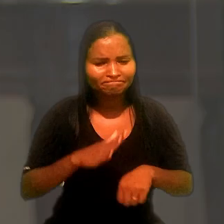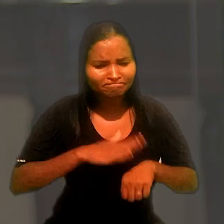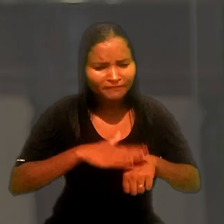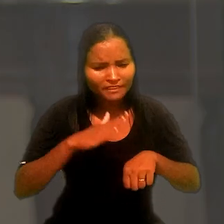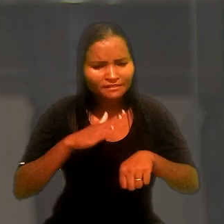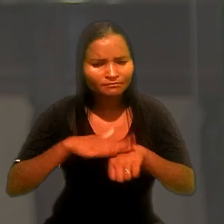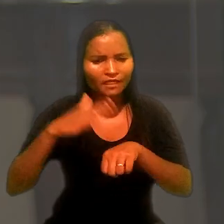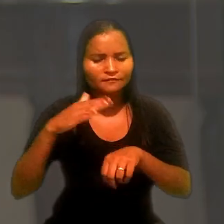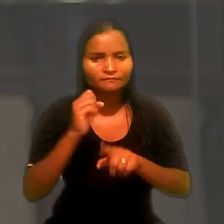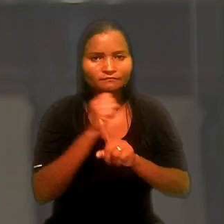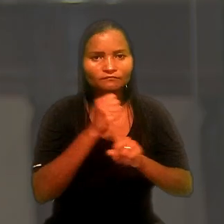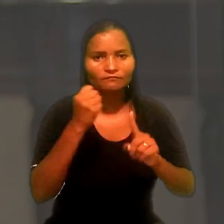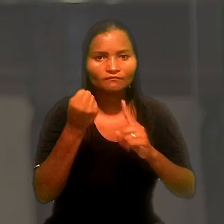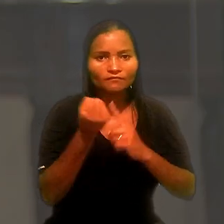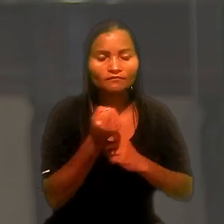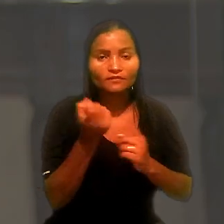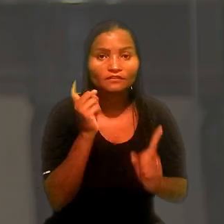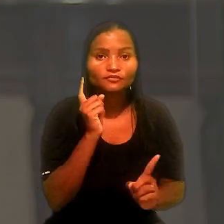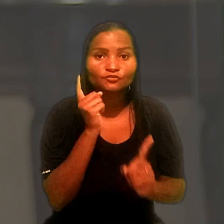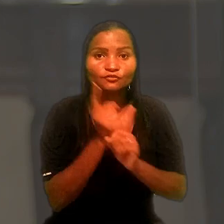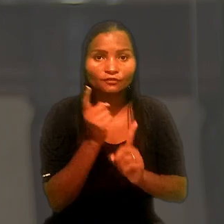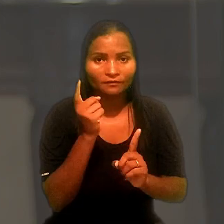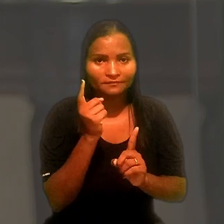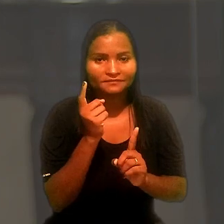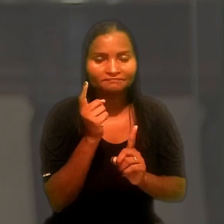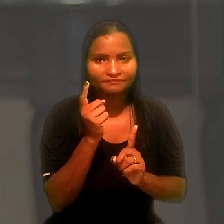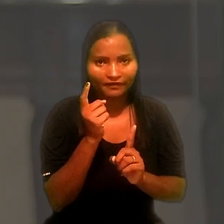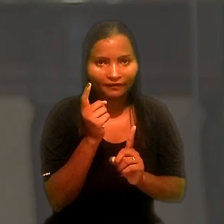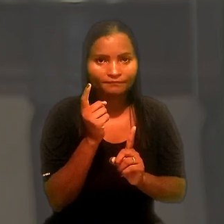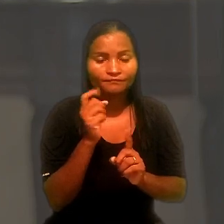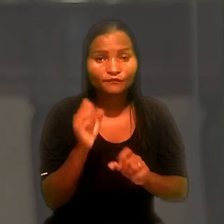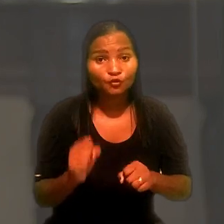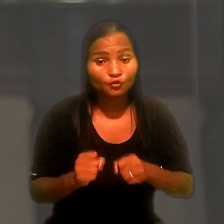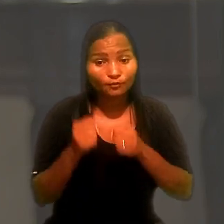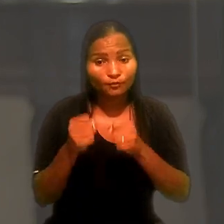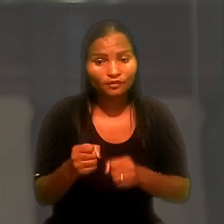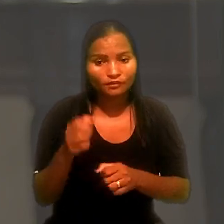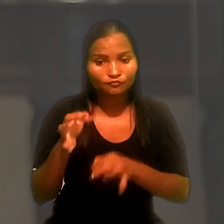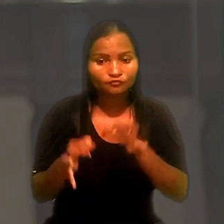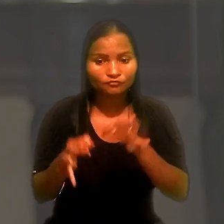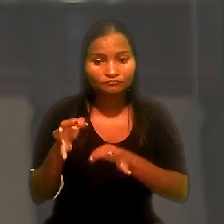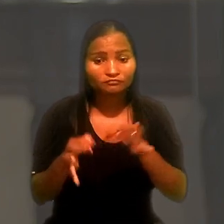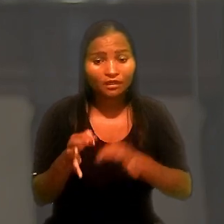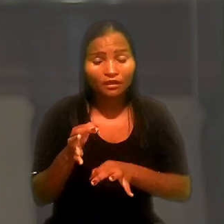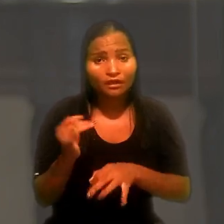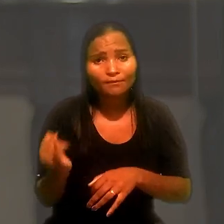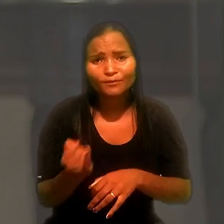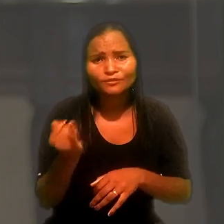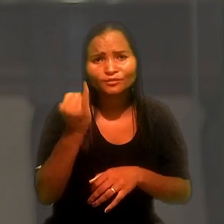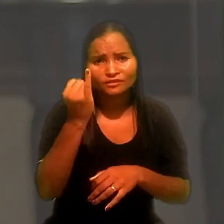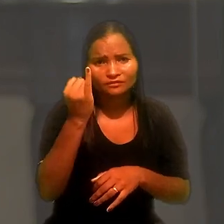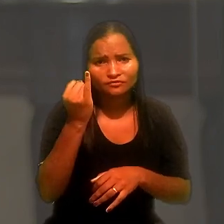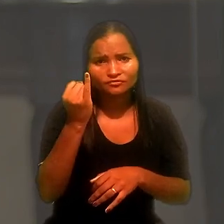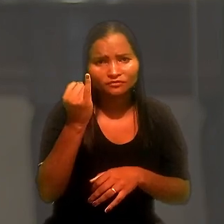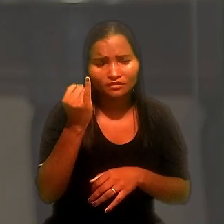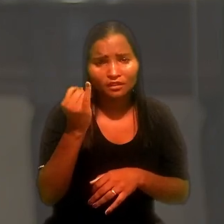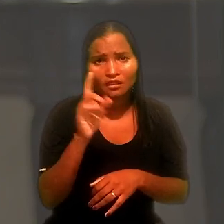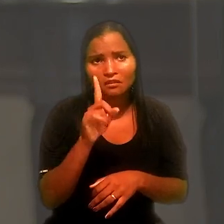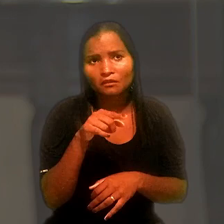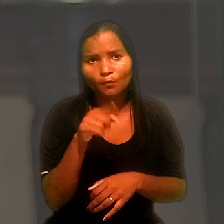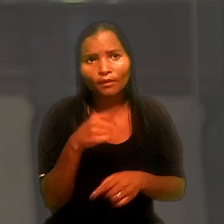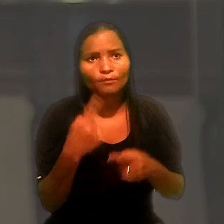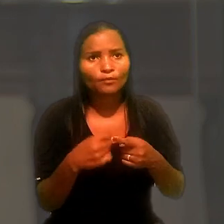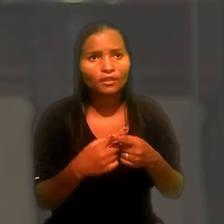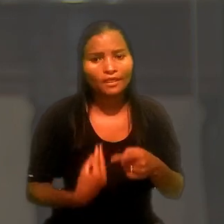Cada vez mais, a sociedade descobre que o Poder Judiciário é imprescindível, não porque ele